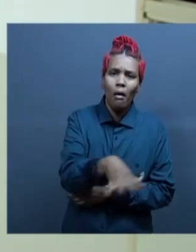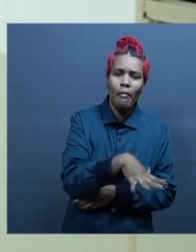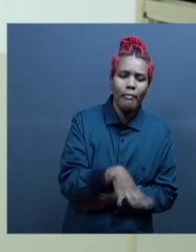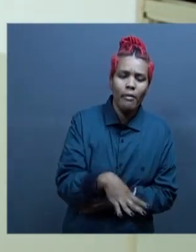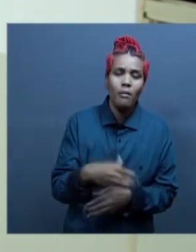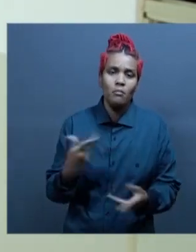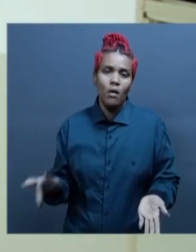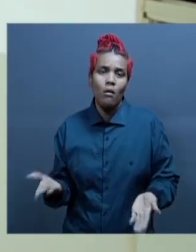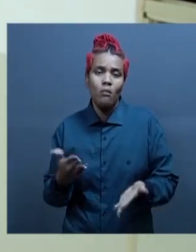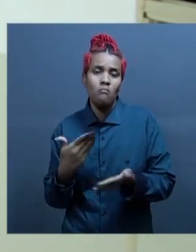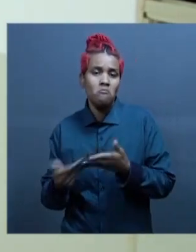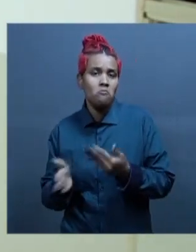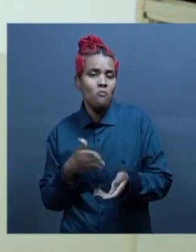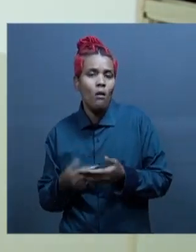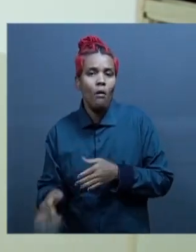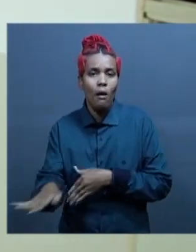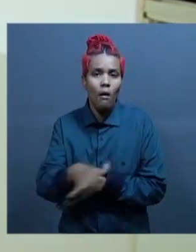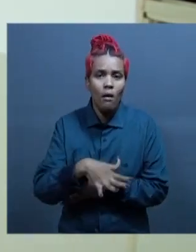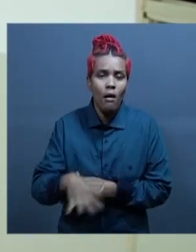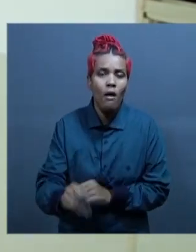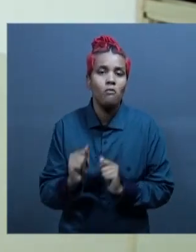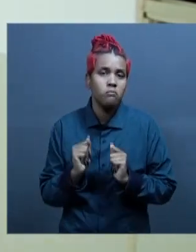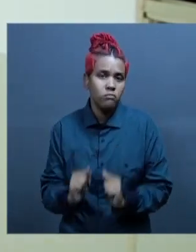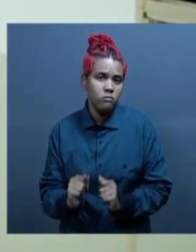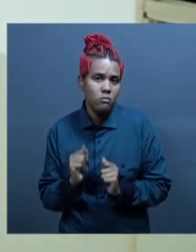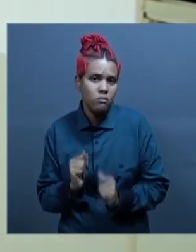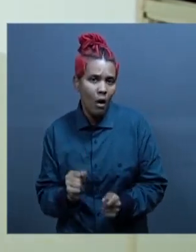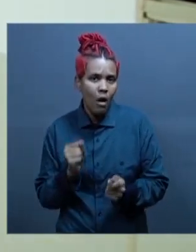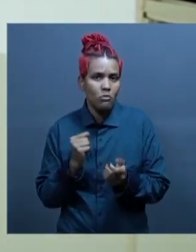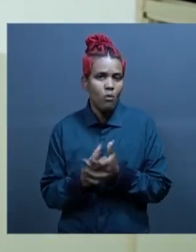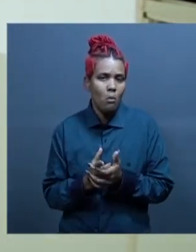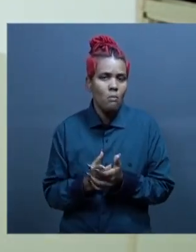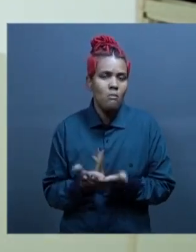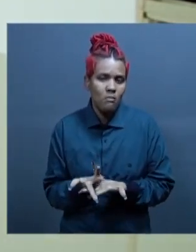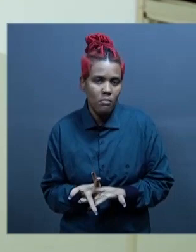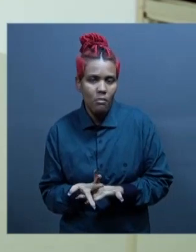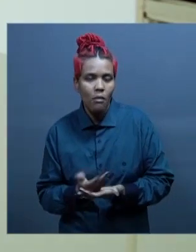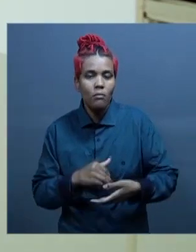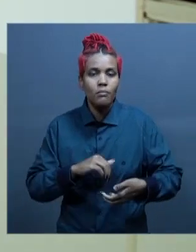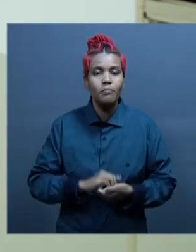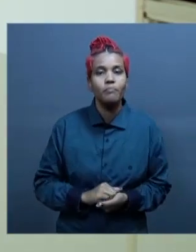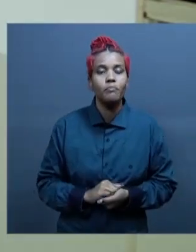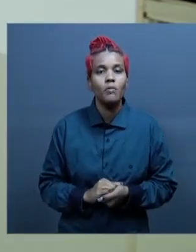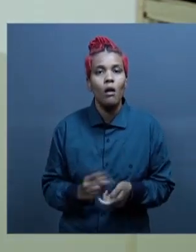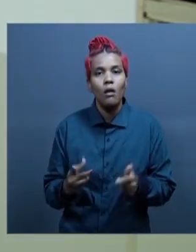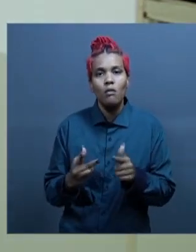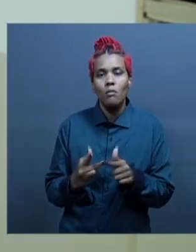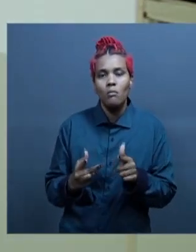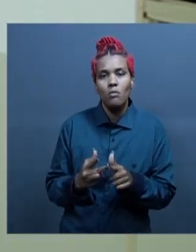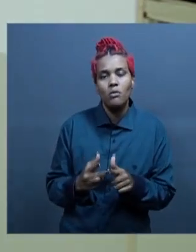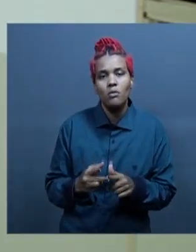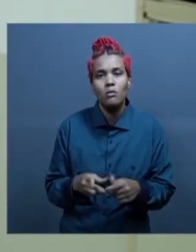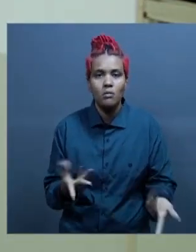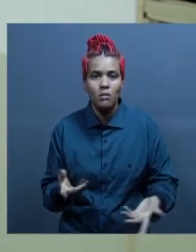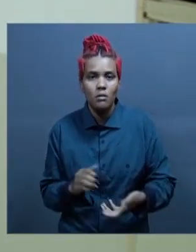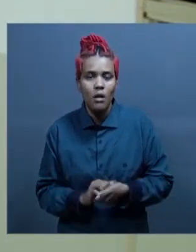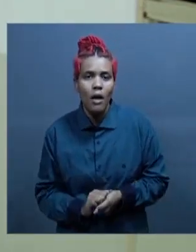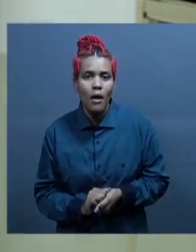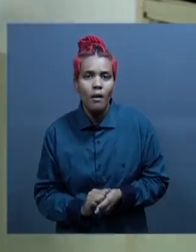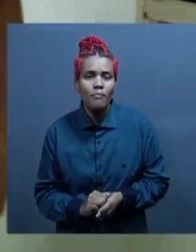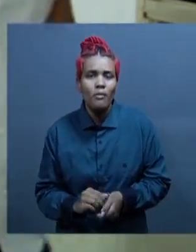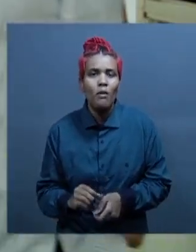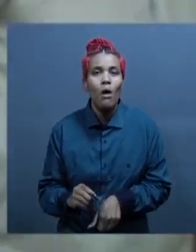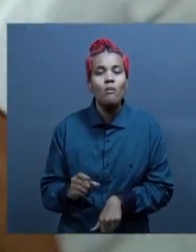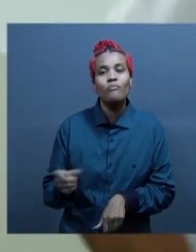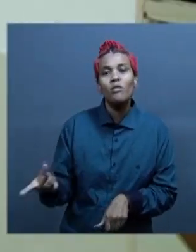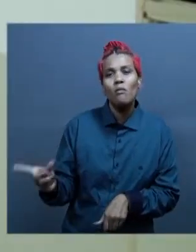celular tablets computador você consegue executar essa compra é a validade que nós ampliamos a validade